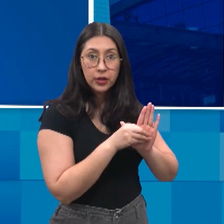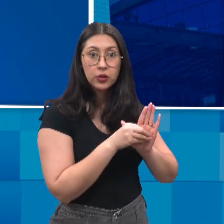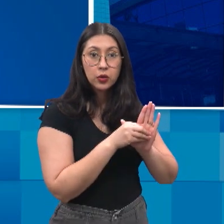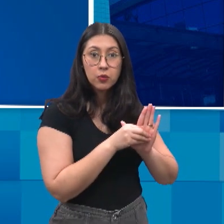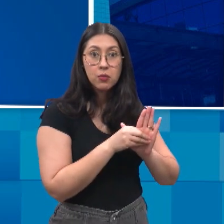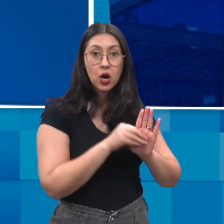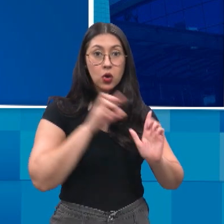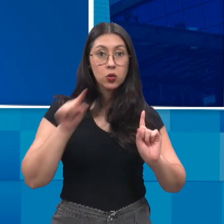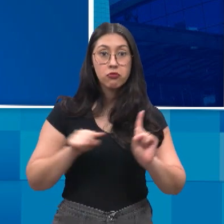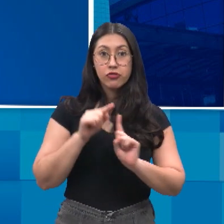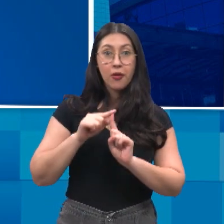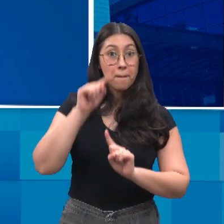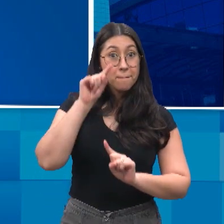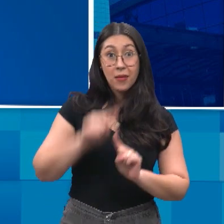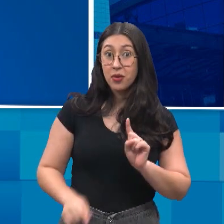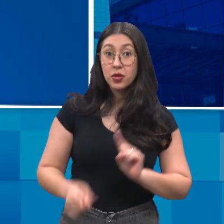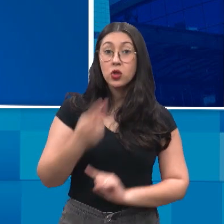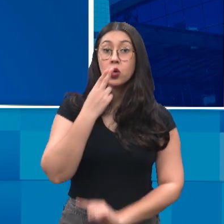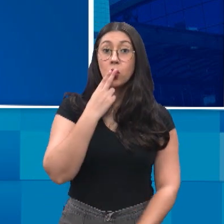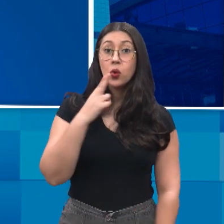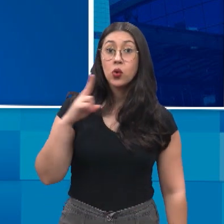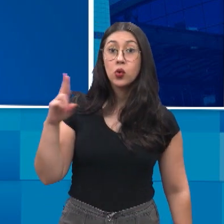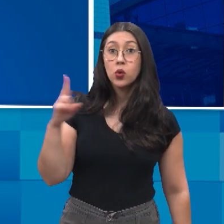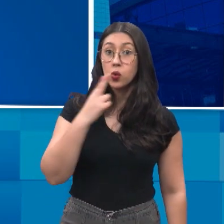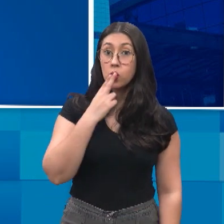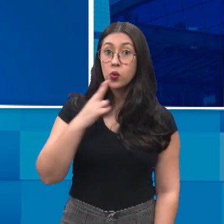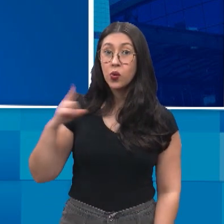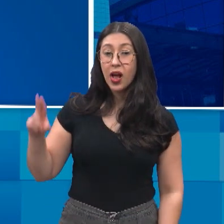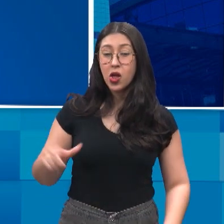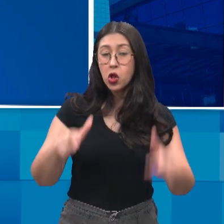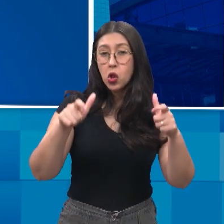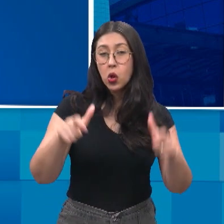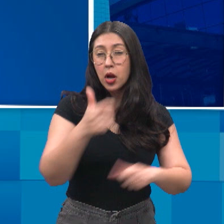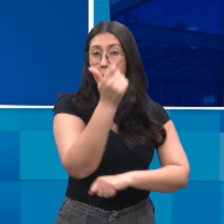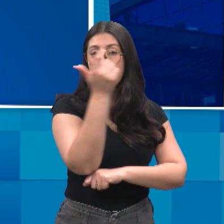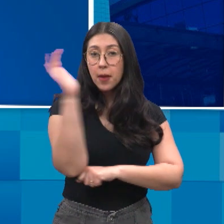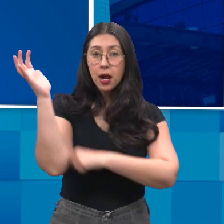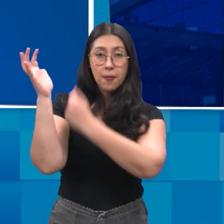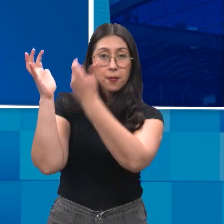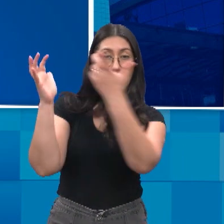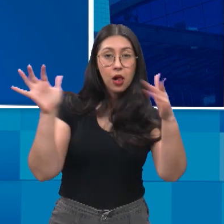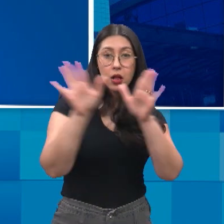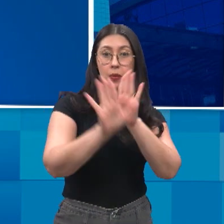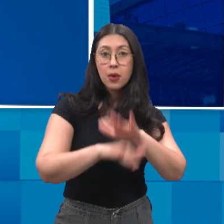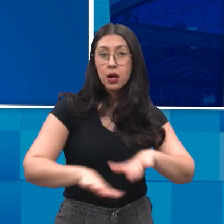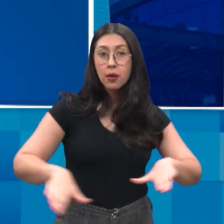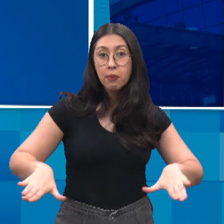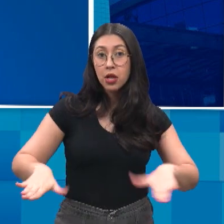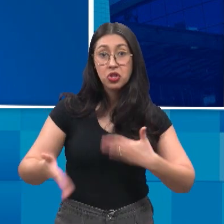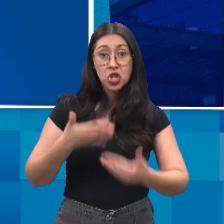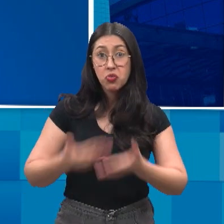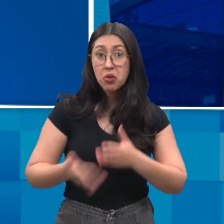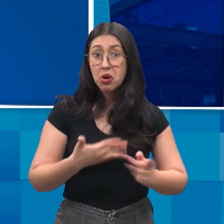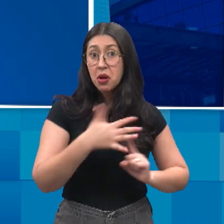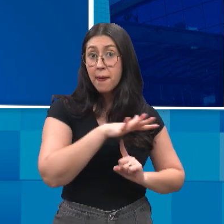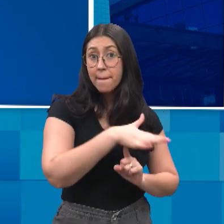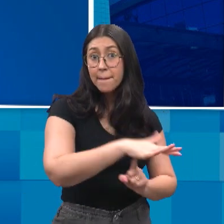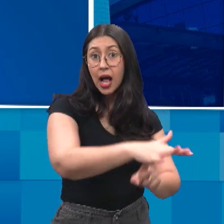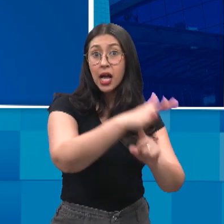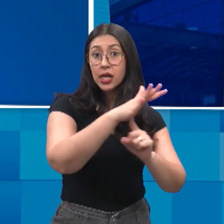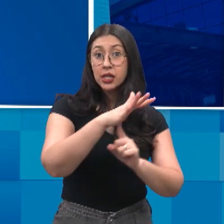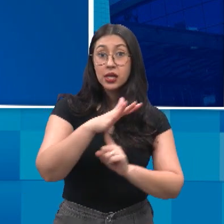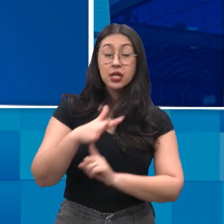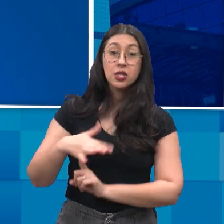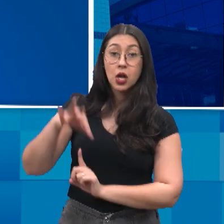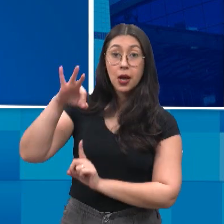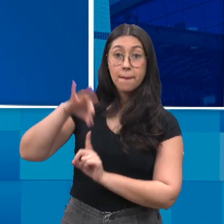proibição de fumar em locais abertos frequentados por crianças, quais sejam parques e jardins públicos,